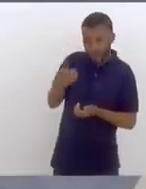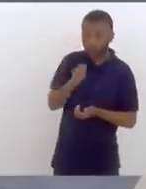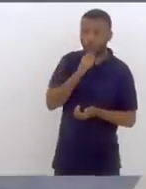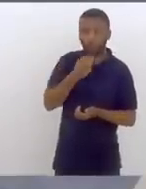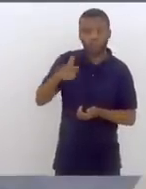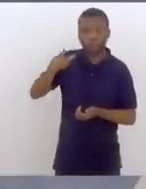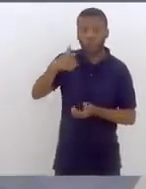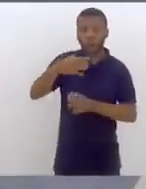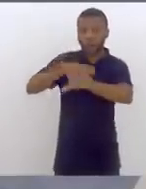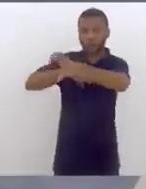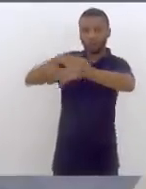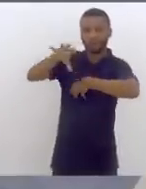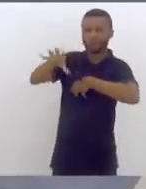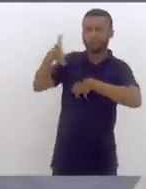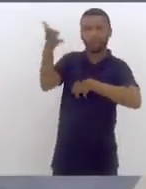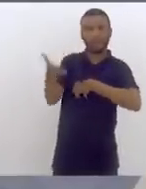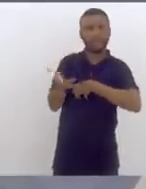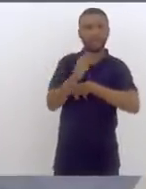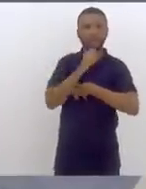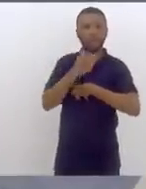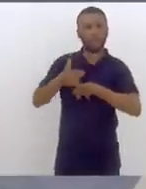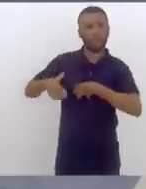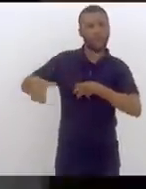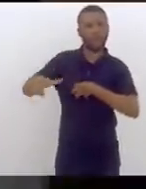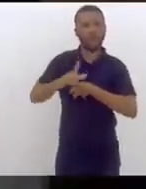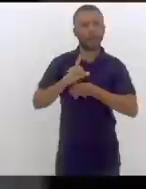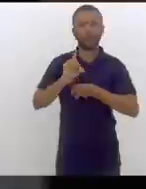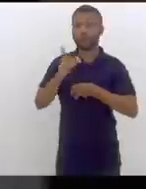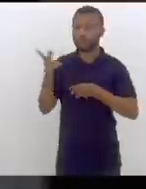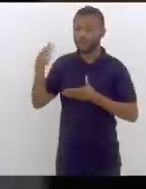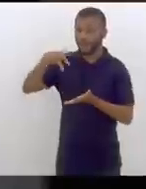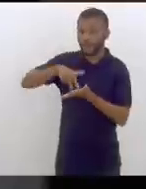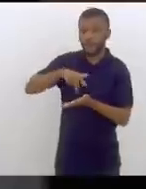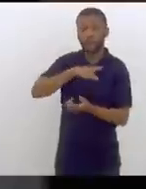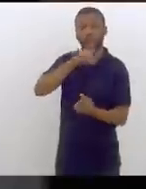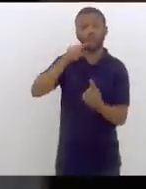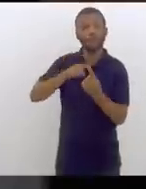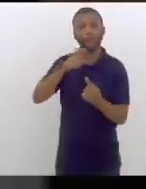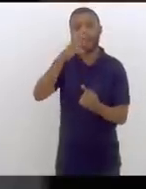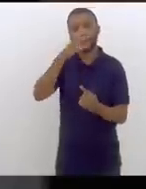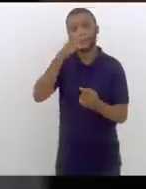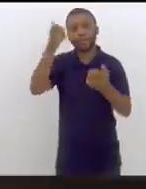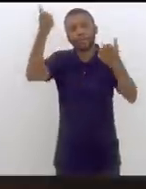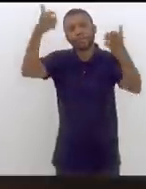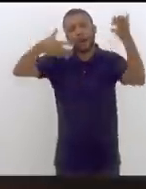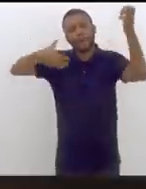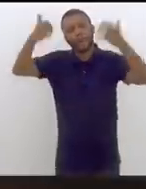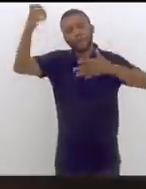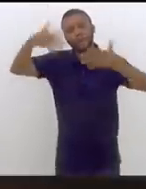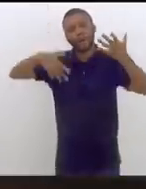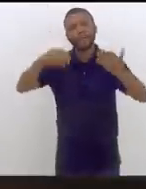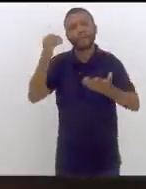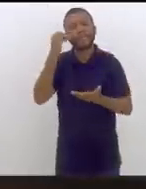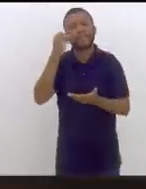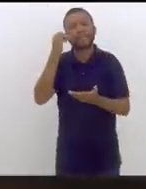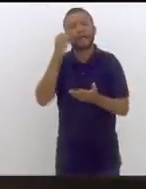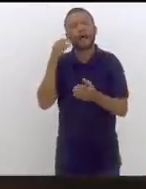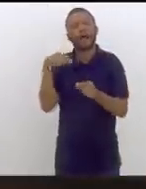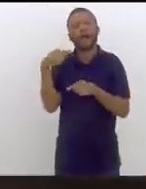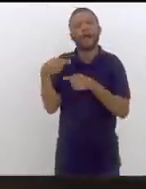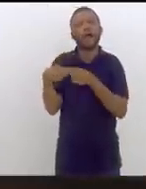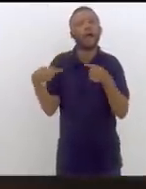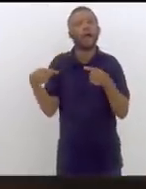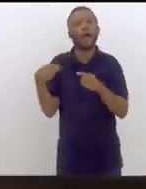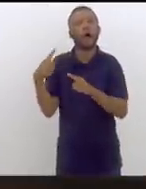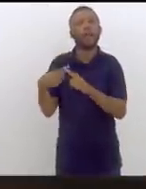queria estar na pele dele Ele veio para só ouvir né e empurrar com a barriga porque